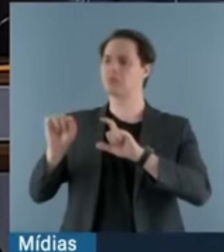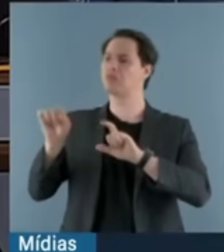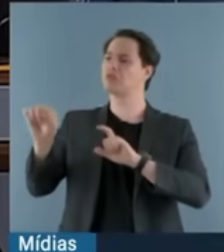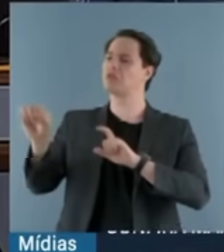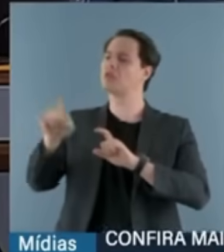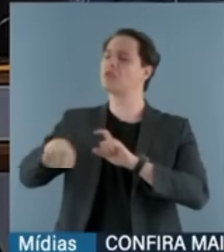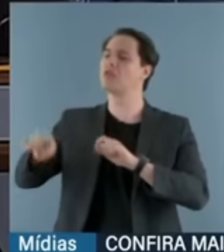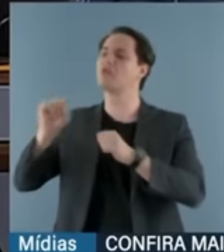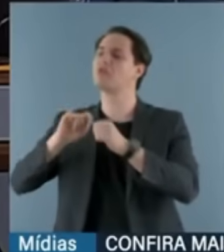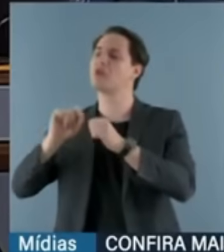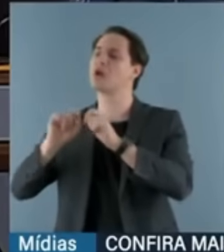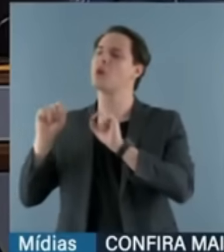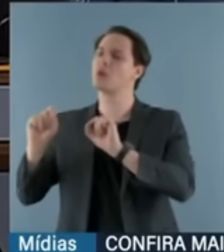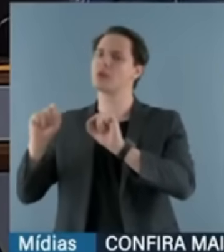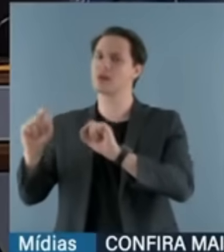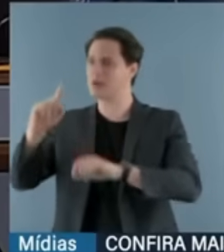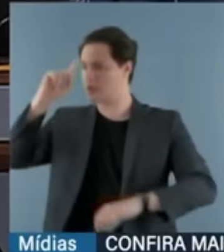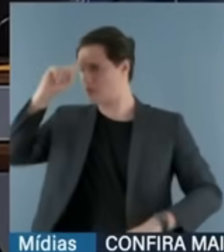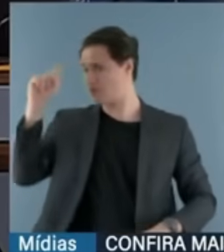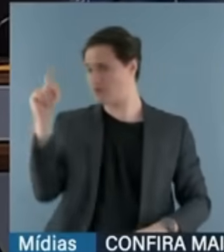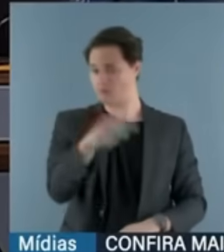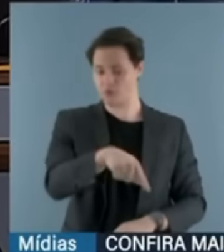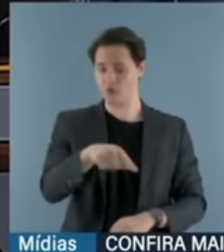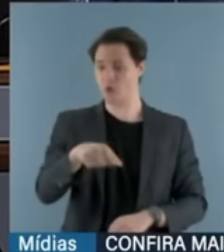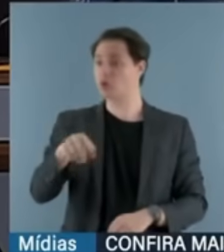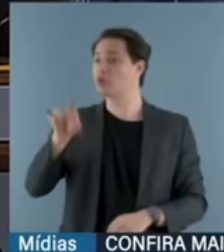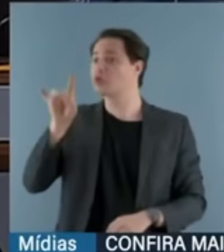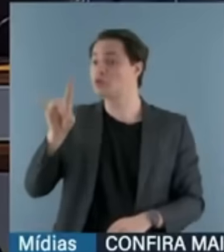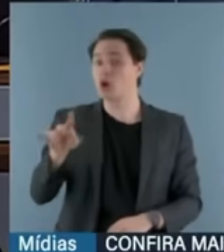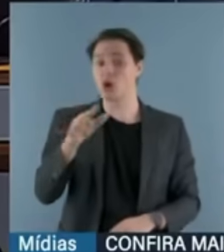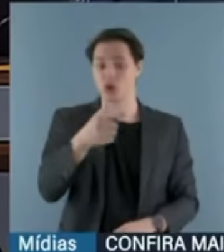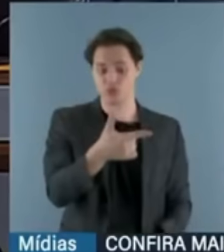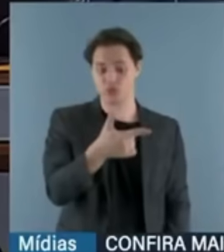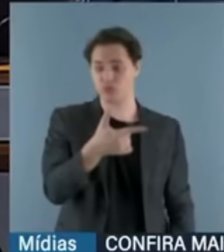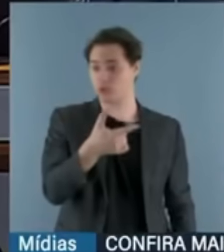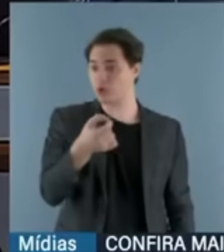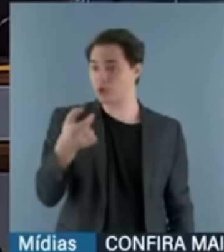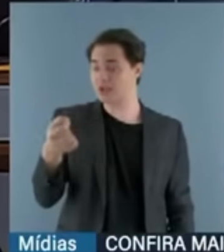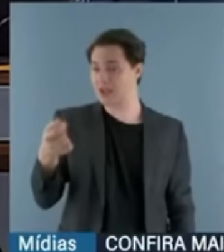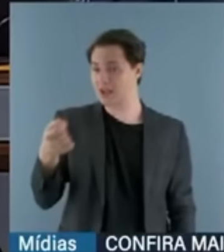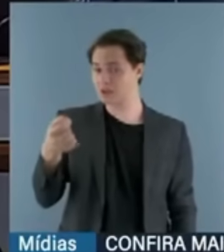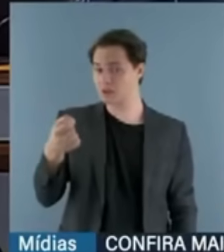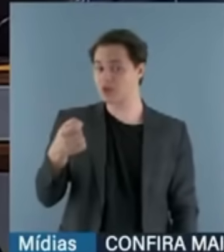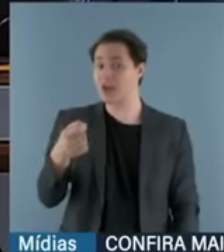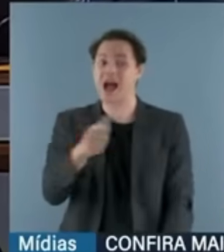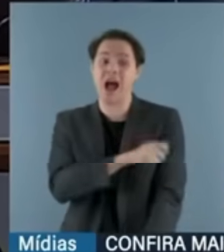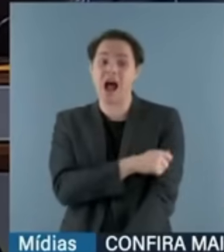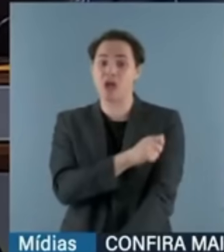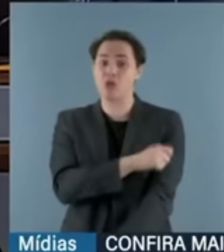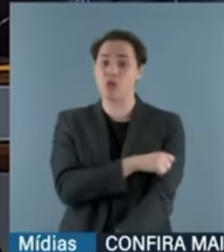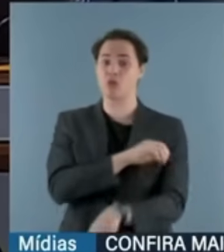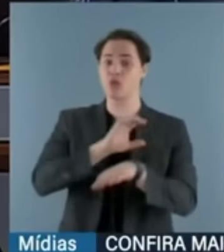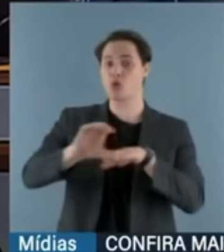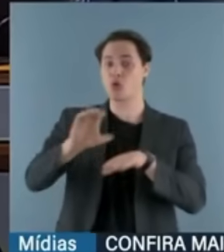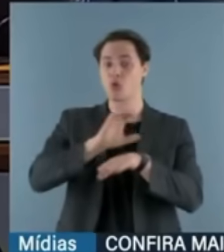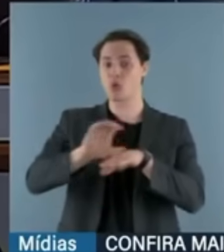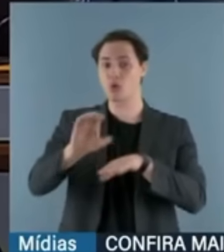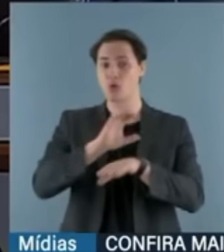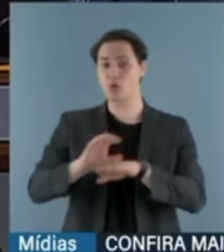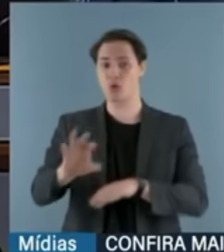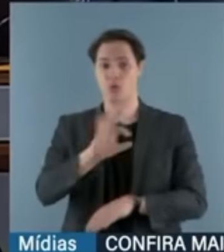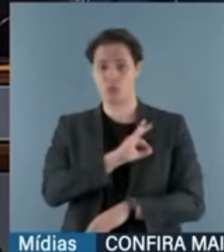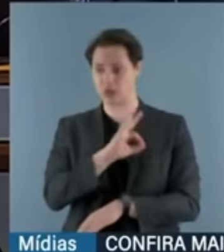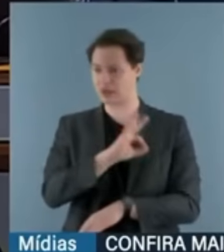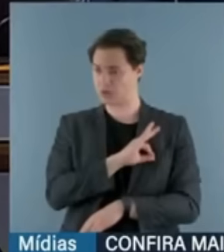feito? É enviado um efetivo de apenas 200 alunos, aonde